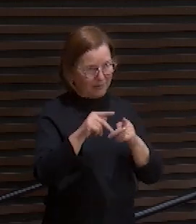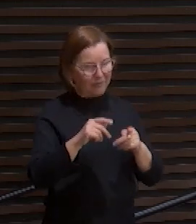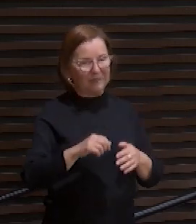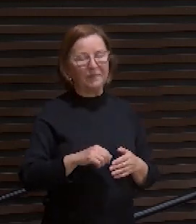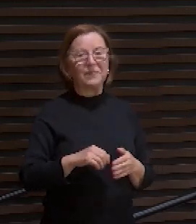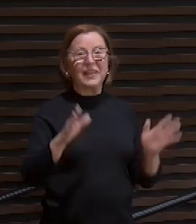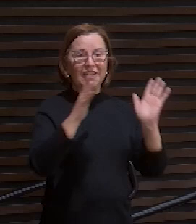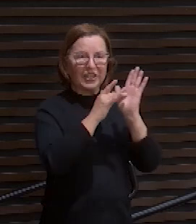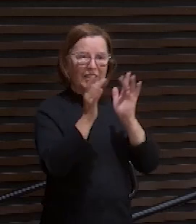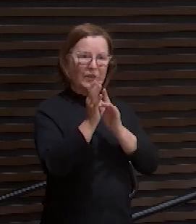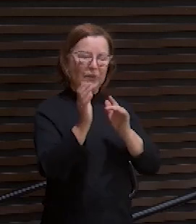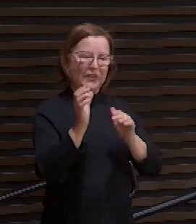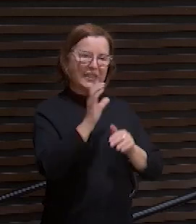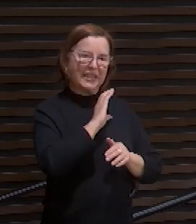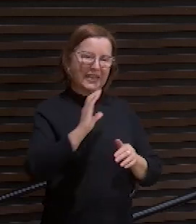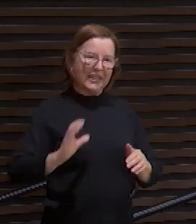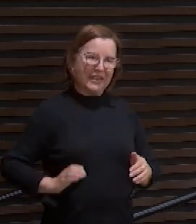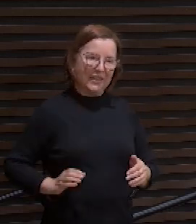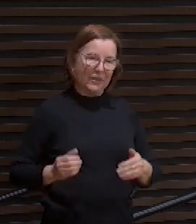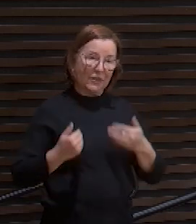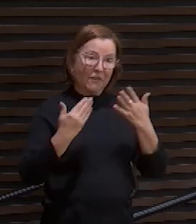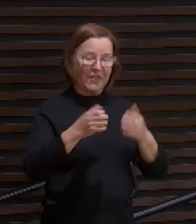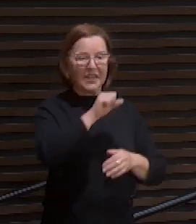Cristo, como a oferta, como o